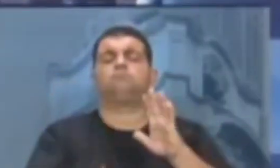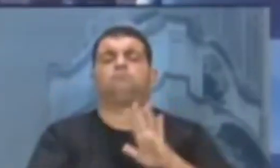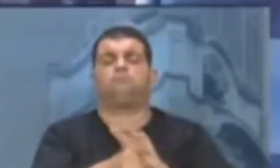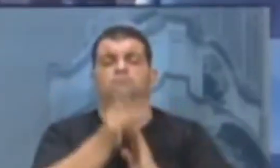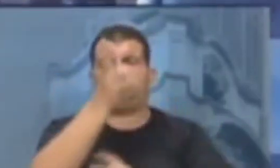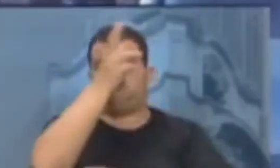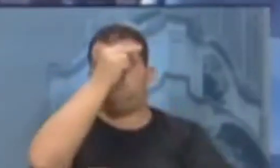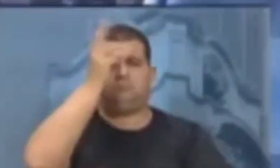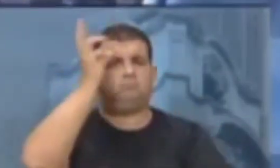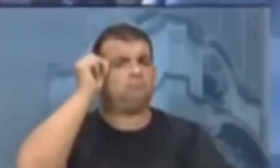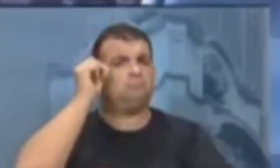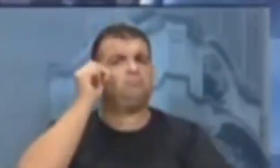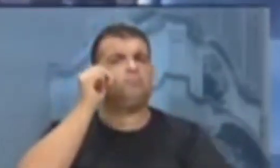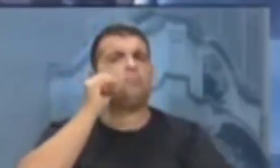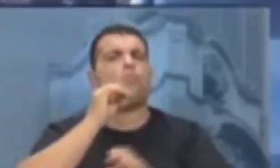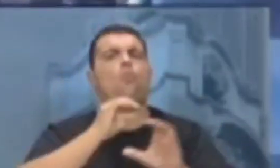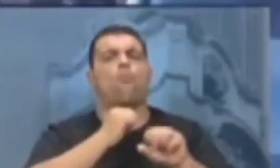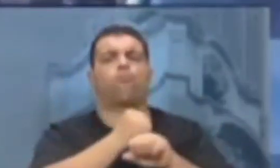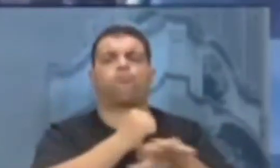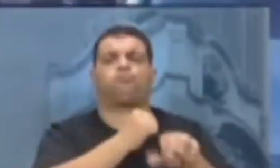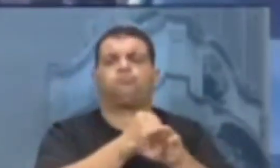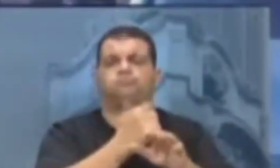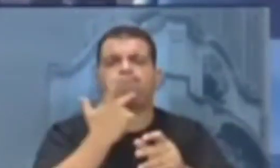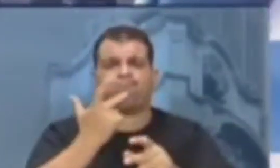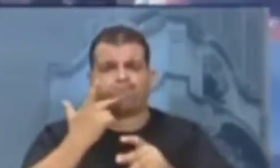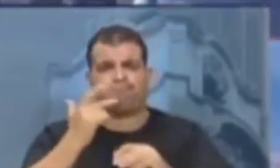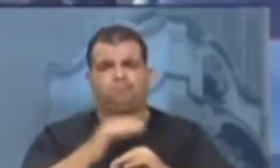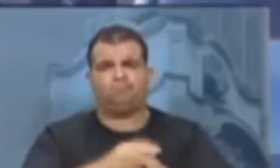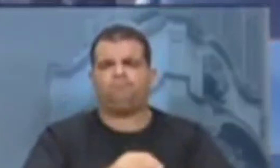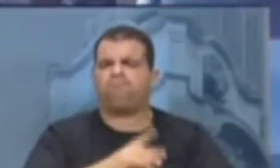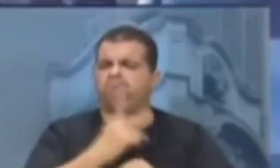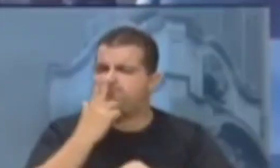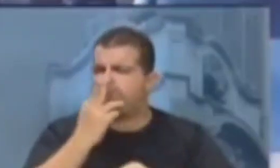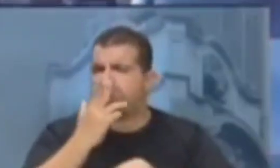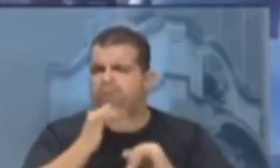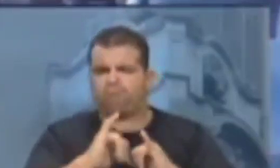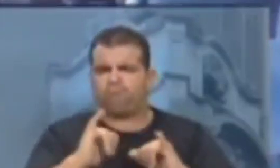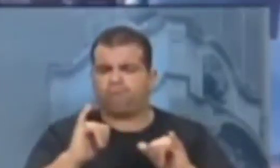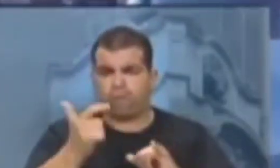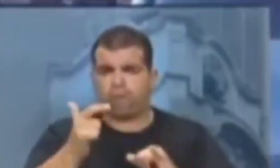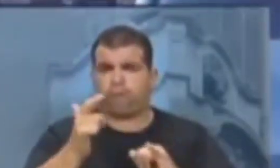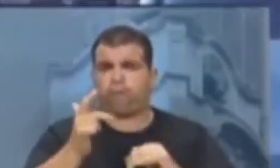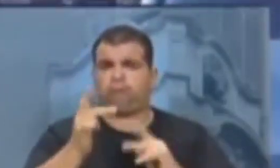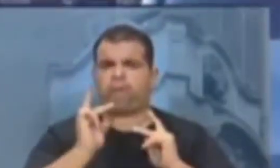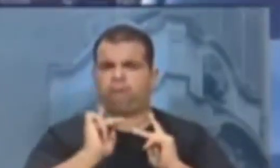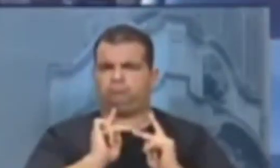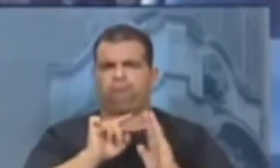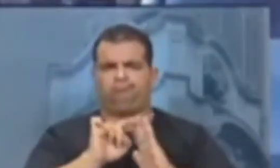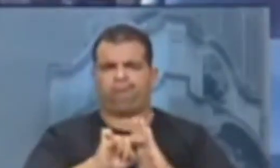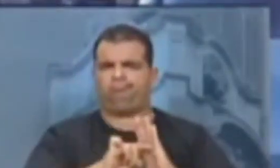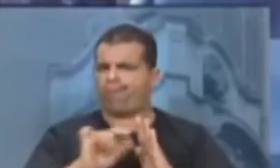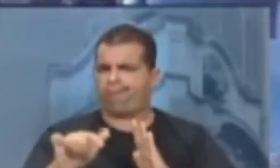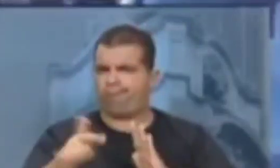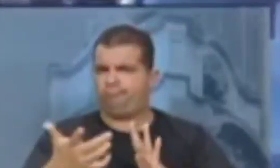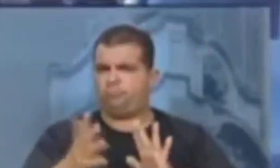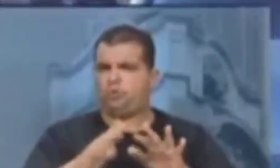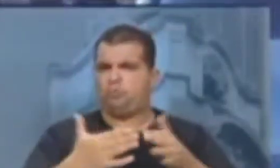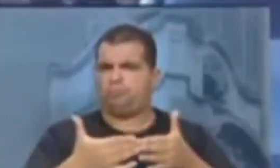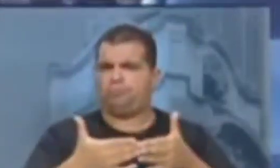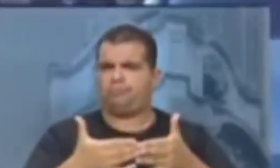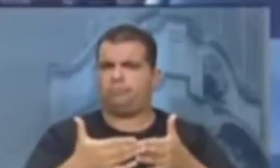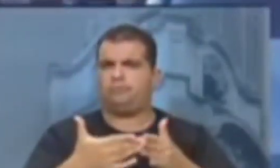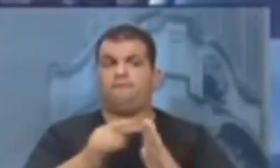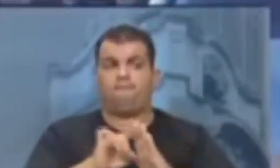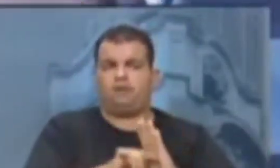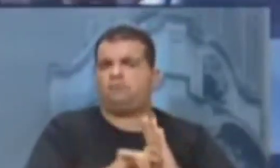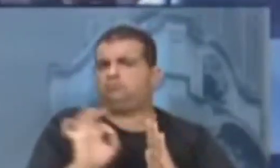prefeito para os meios de comunicação dão a ideia de que ele não tem pessoas para fiscalizar, de que ele não vai